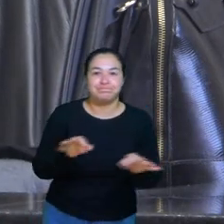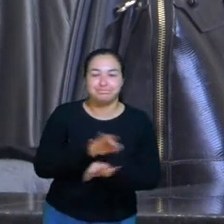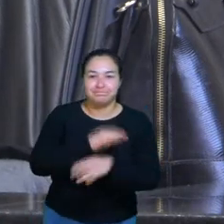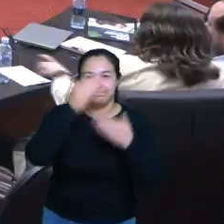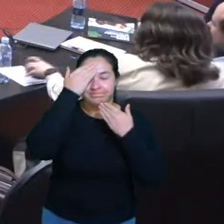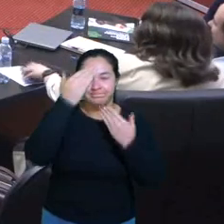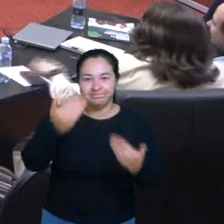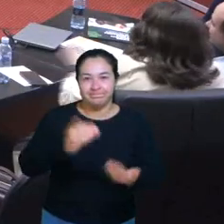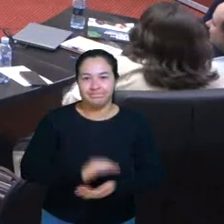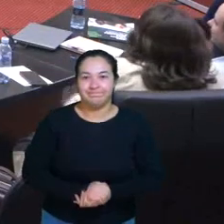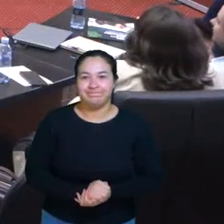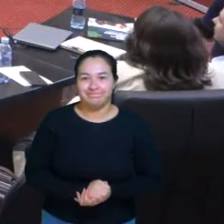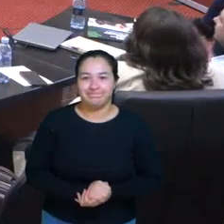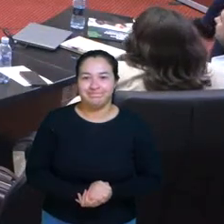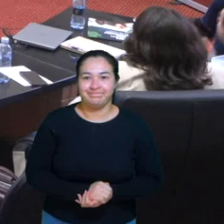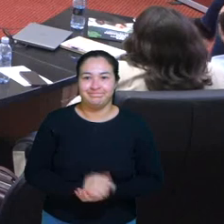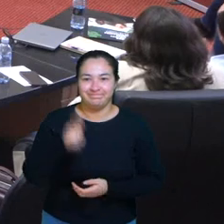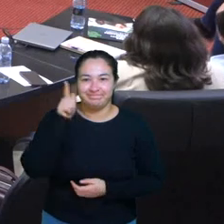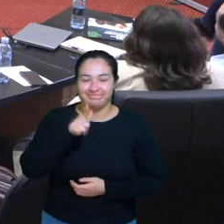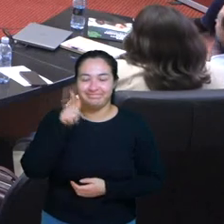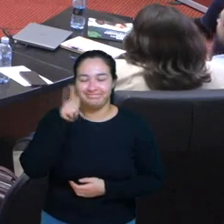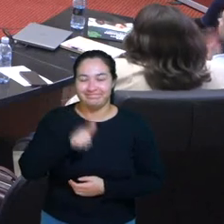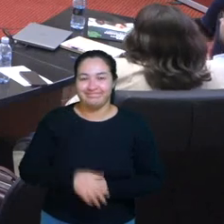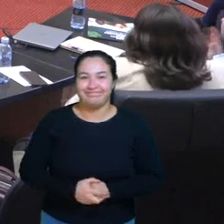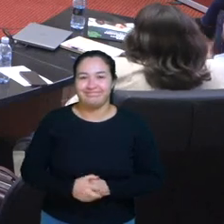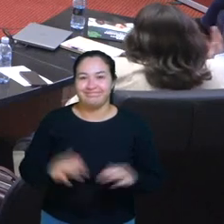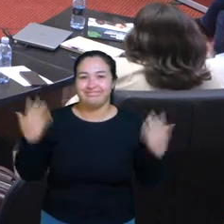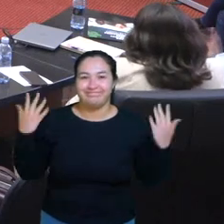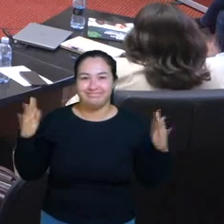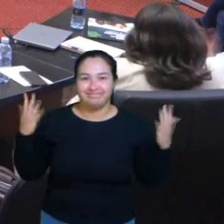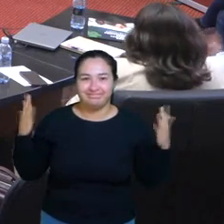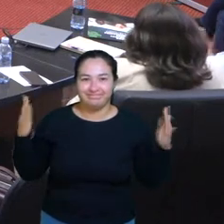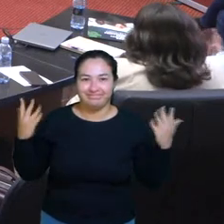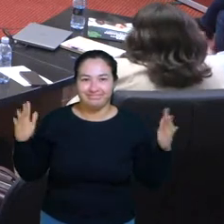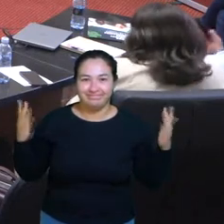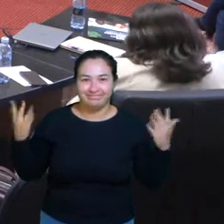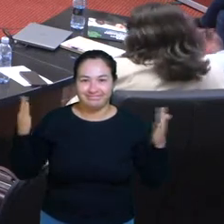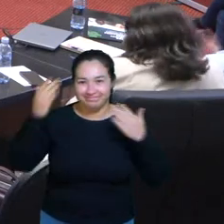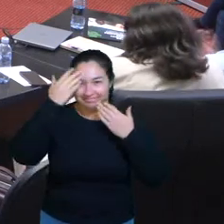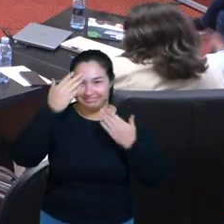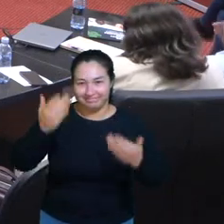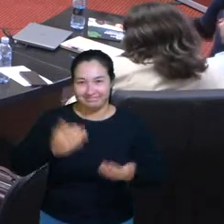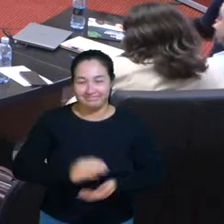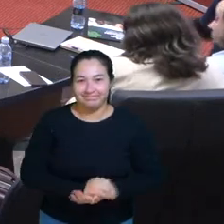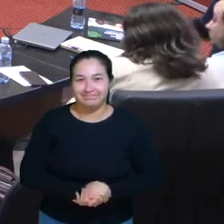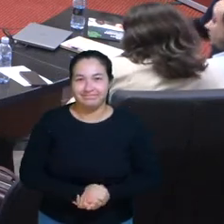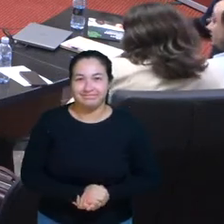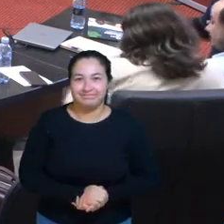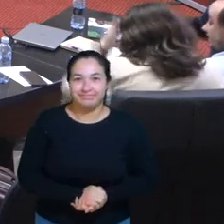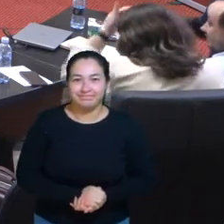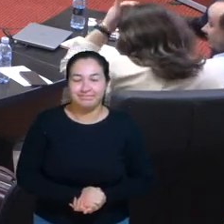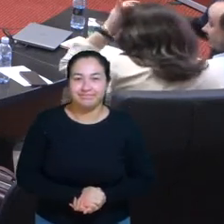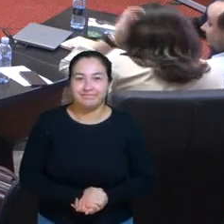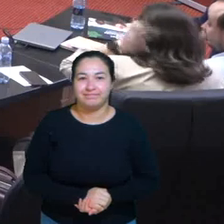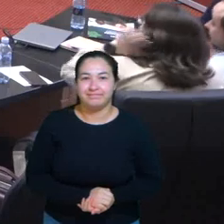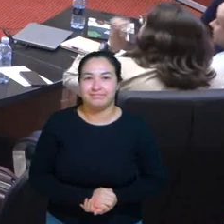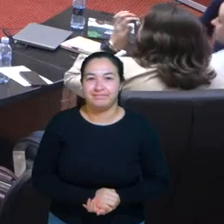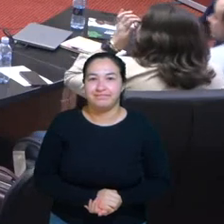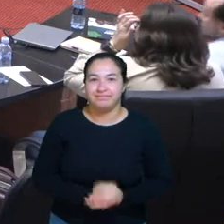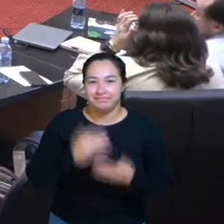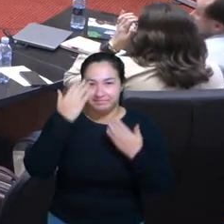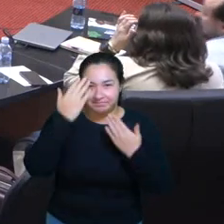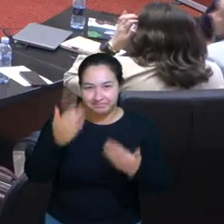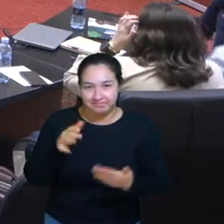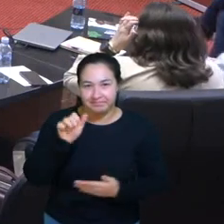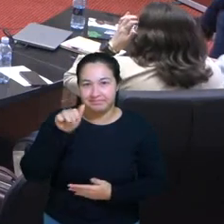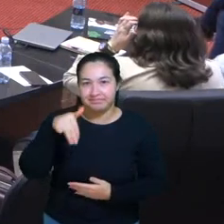pronto consegui obrigada obrigada obrigada mbile